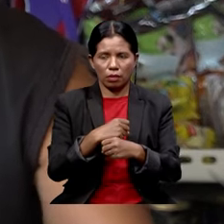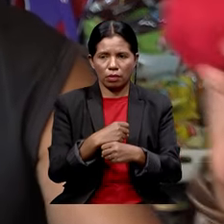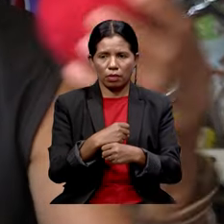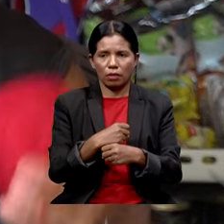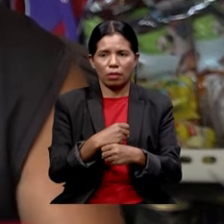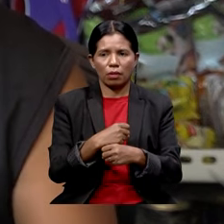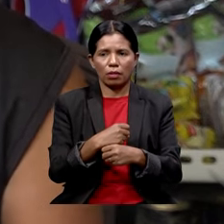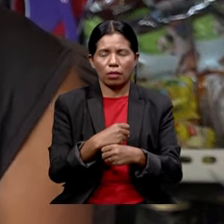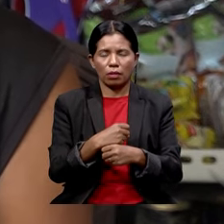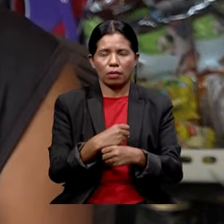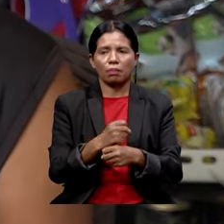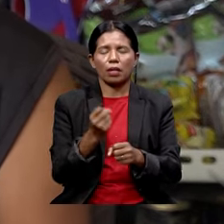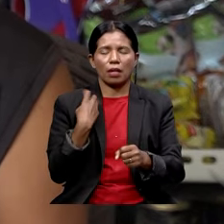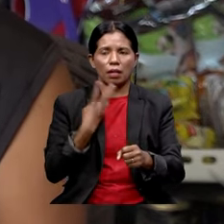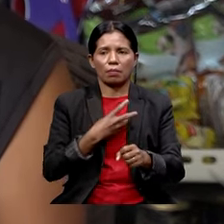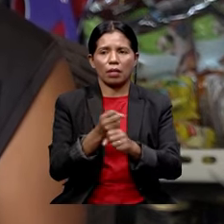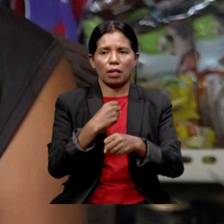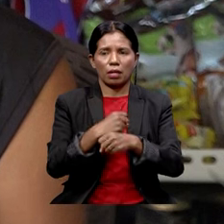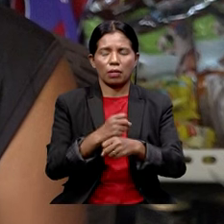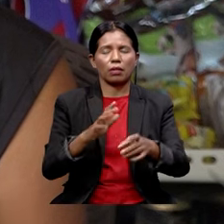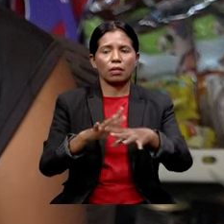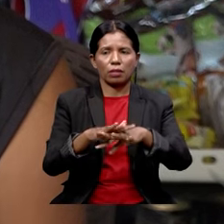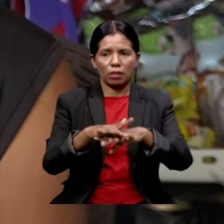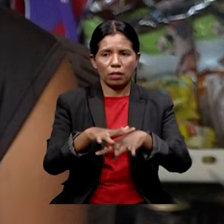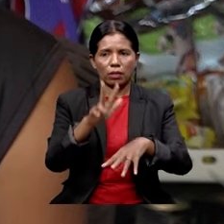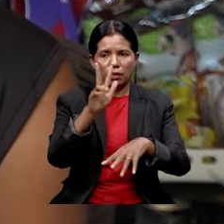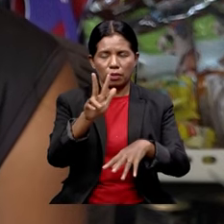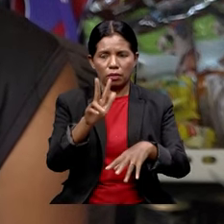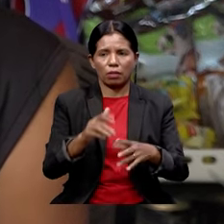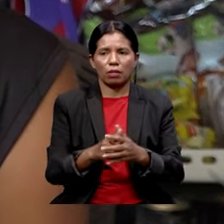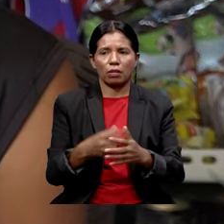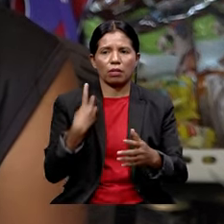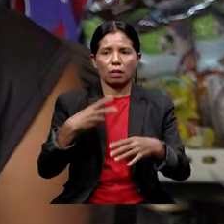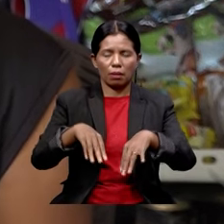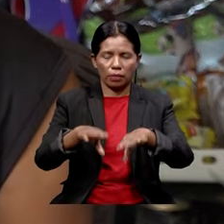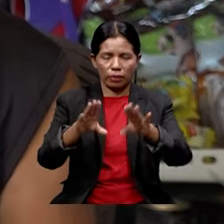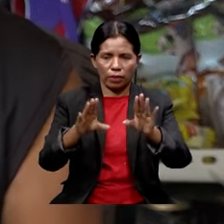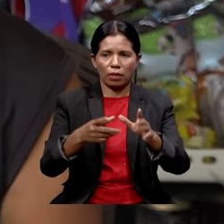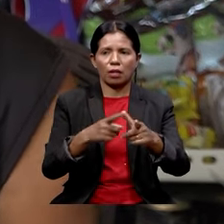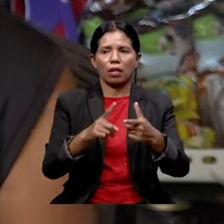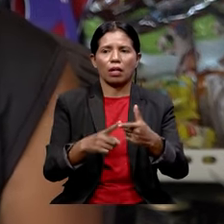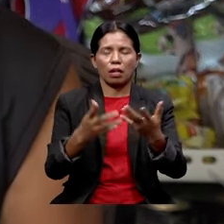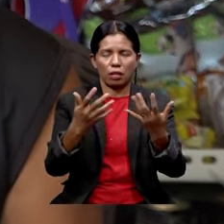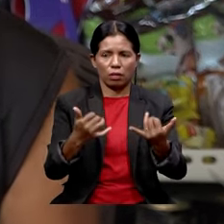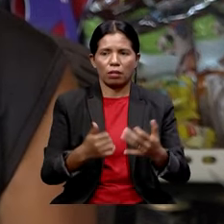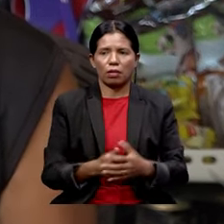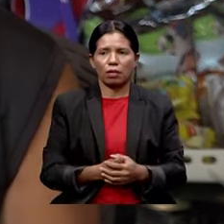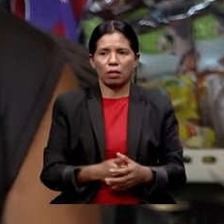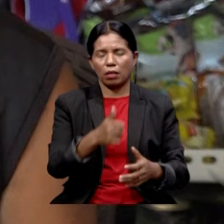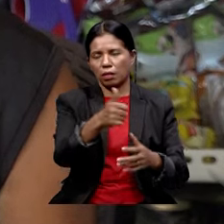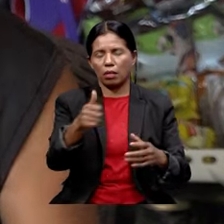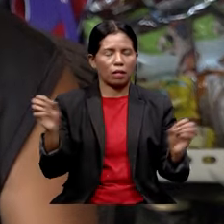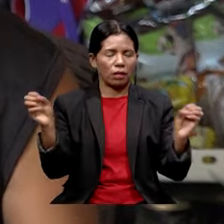ami halo betais tolo. Tais tolo ona ne ami fan ona mas agora ne ira ira la